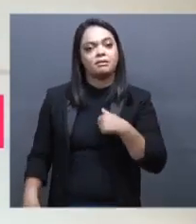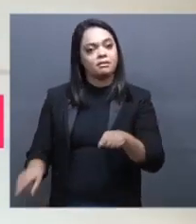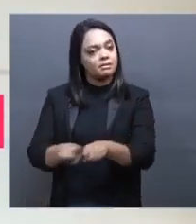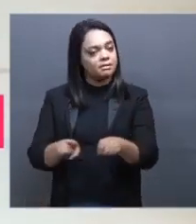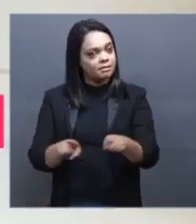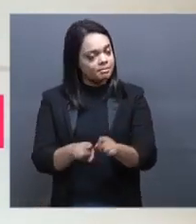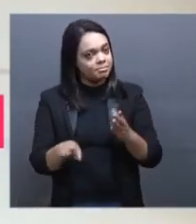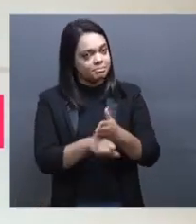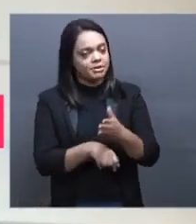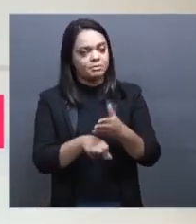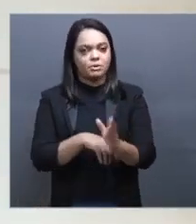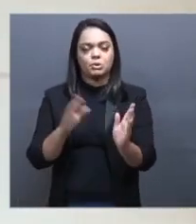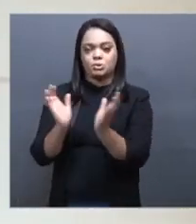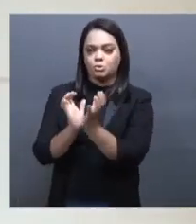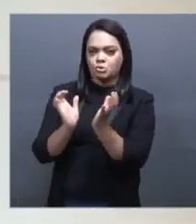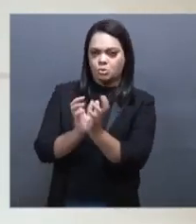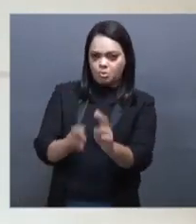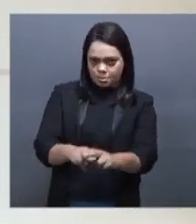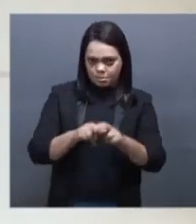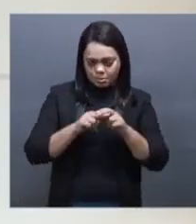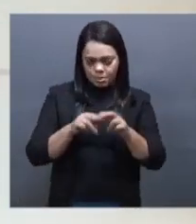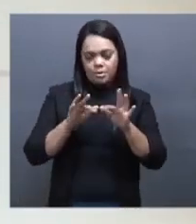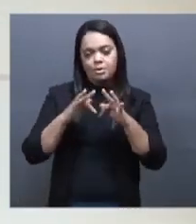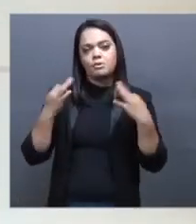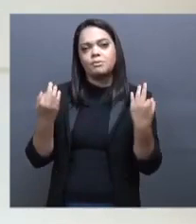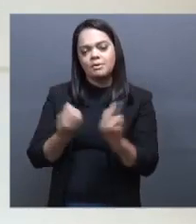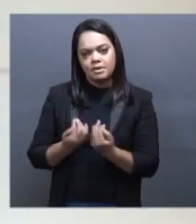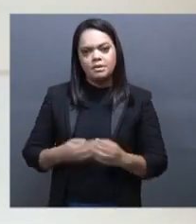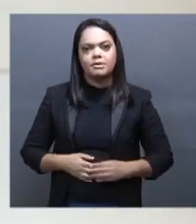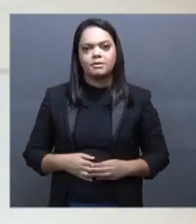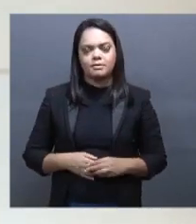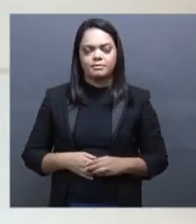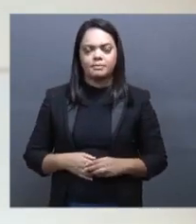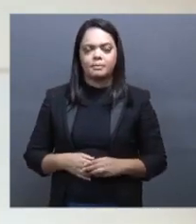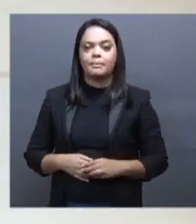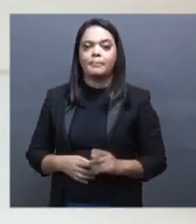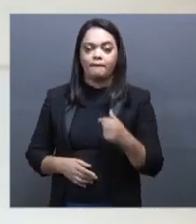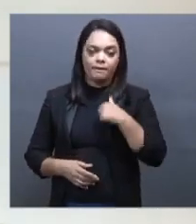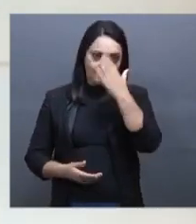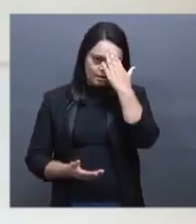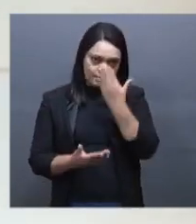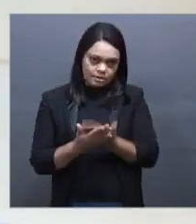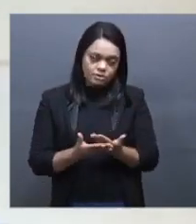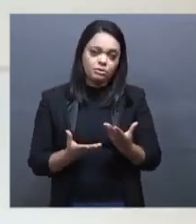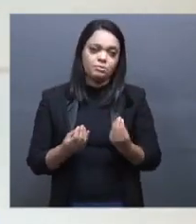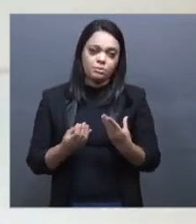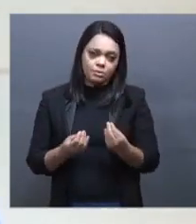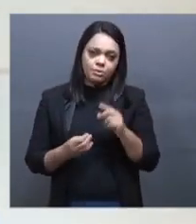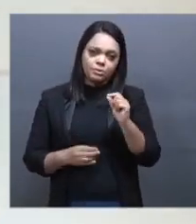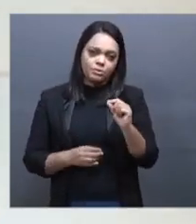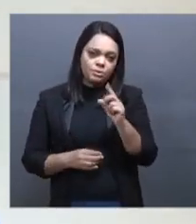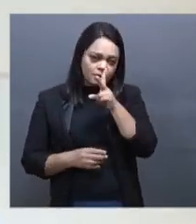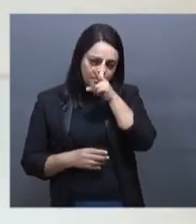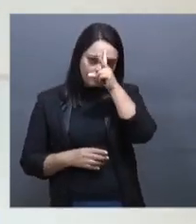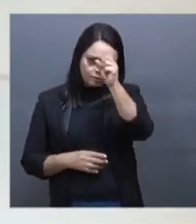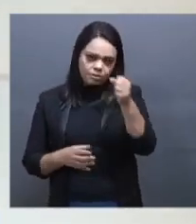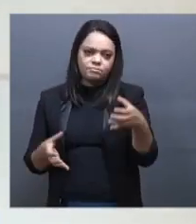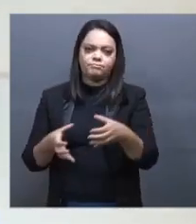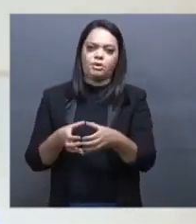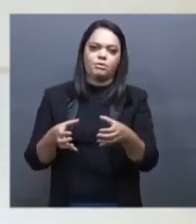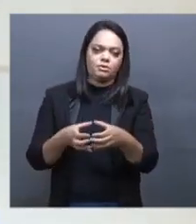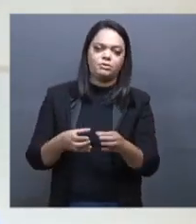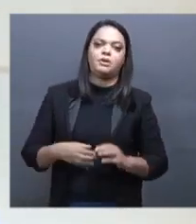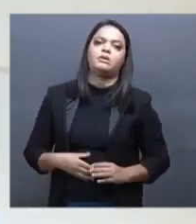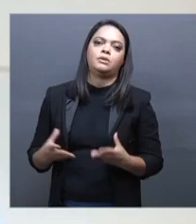também faço parte do Grupo Pro Uberlândia, né? Estou aqui porque eu acredito muito na força da coletividade. Né?